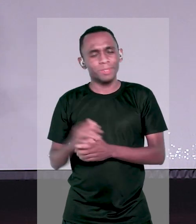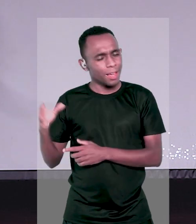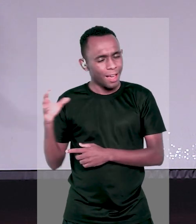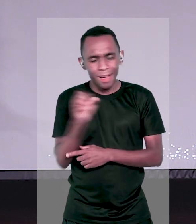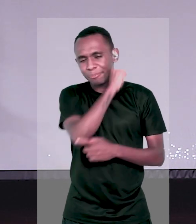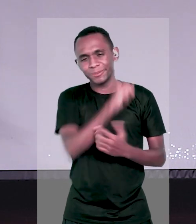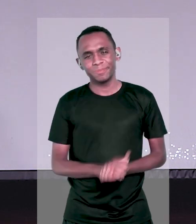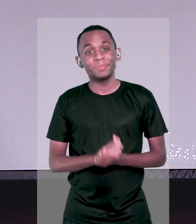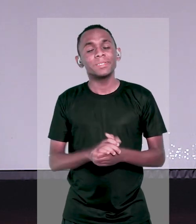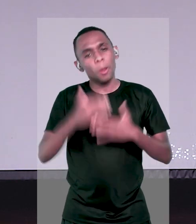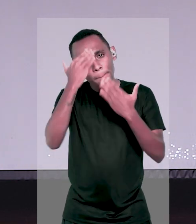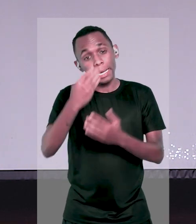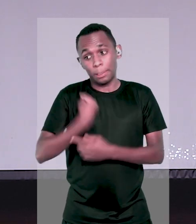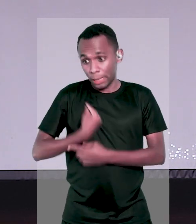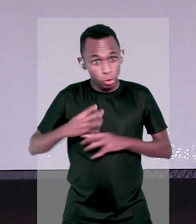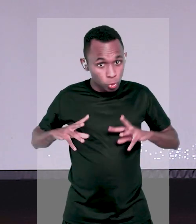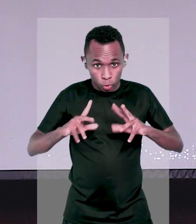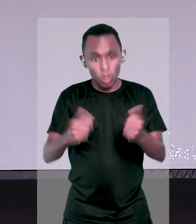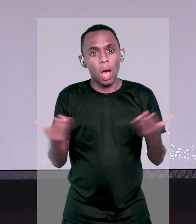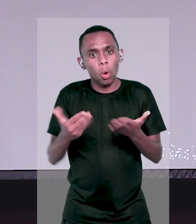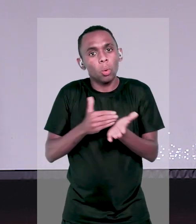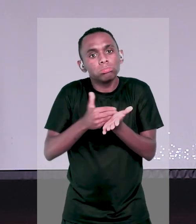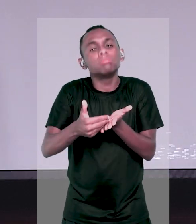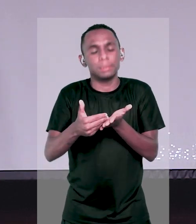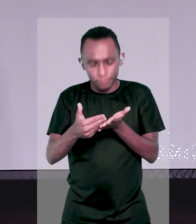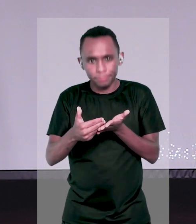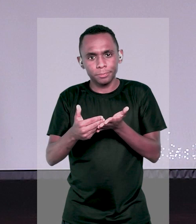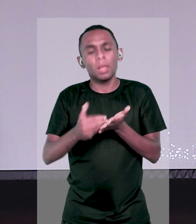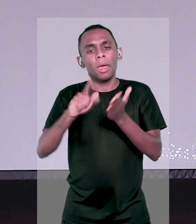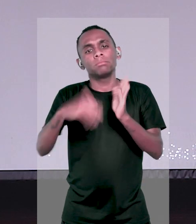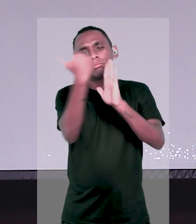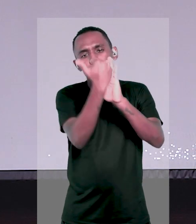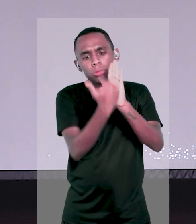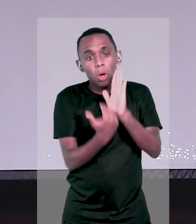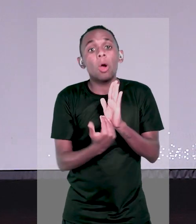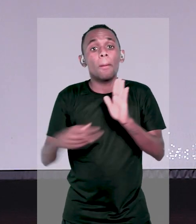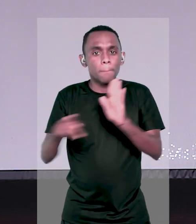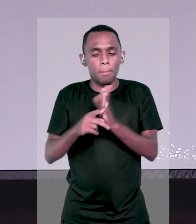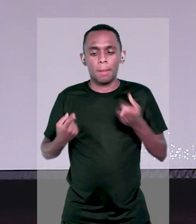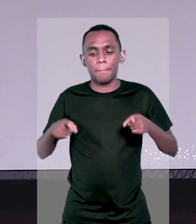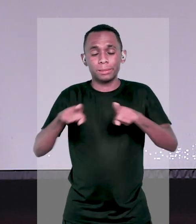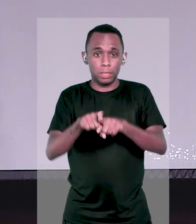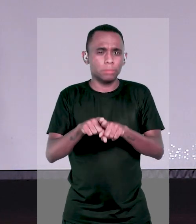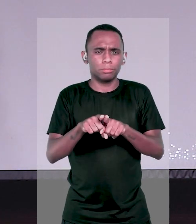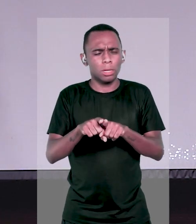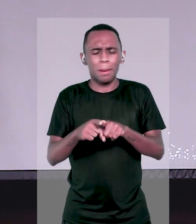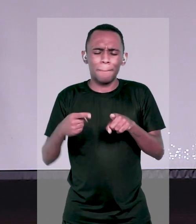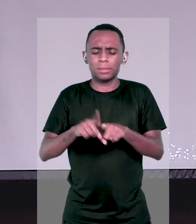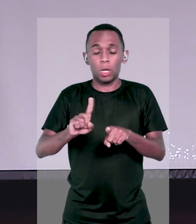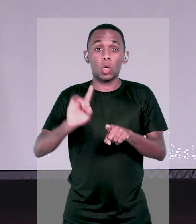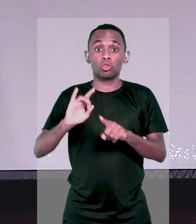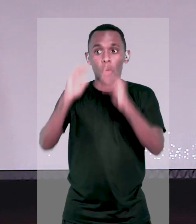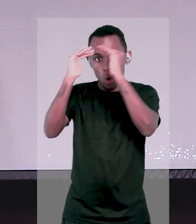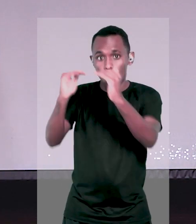aqui. Então que seja breve e longa essa bala. Muito obrigado pela presença de todos. A gente agora vai dar início ao ciclo que forma